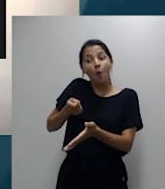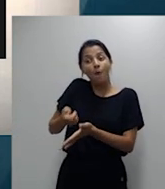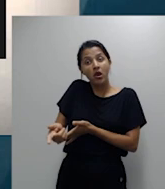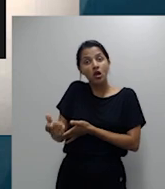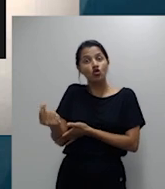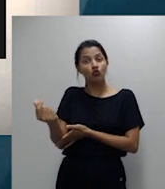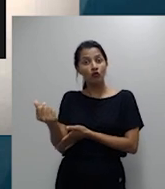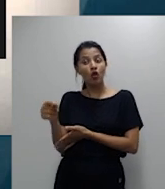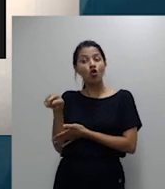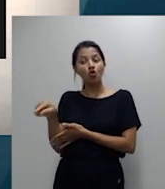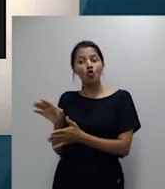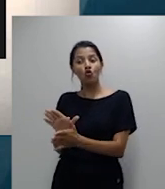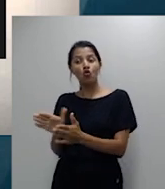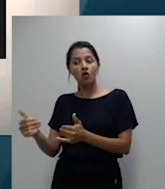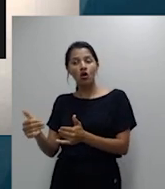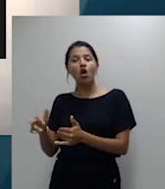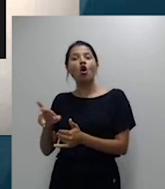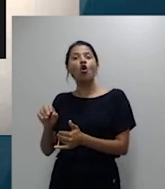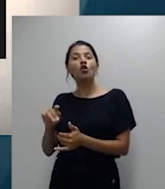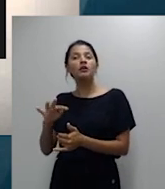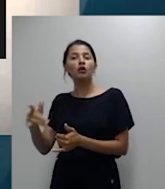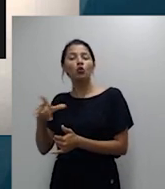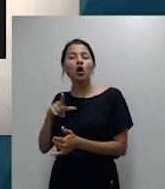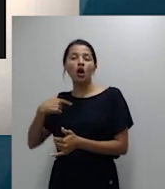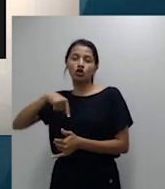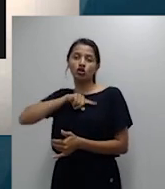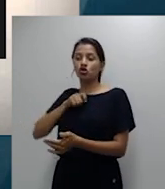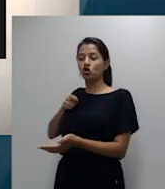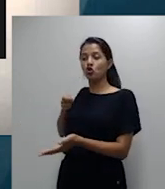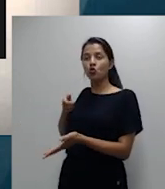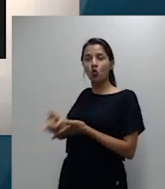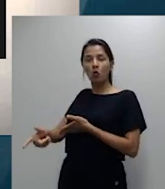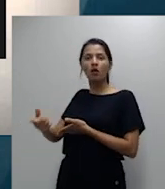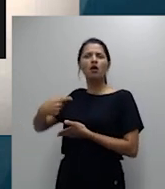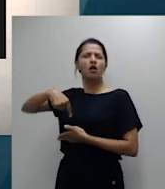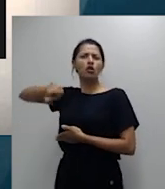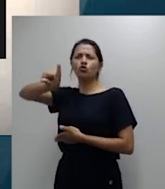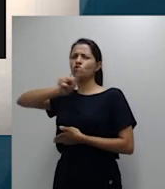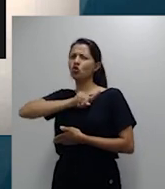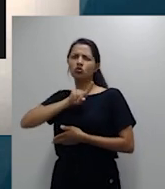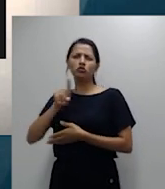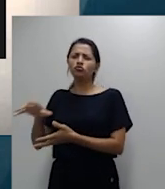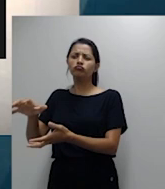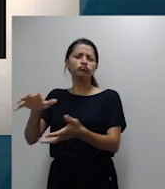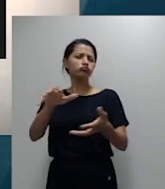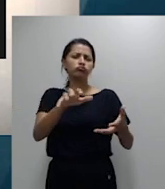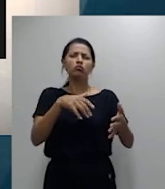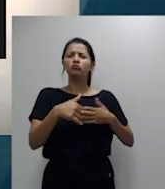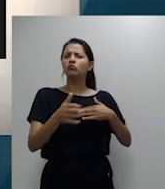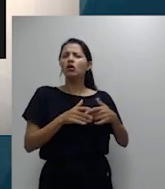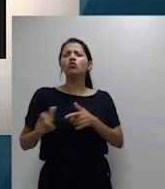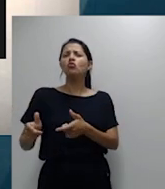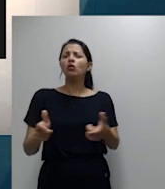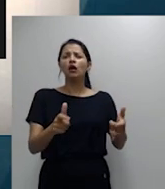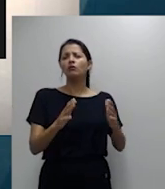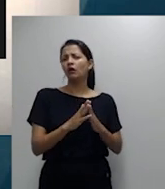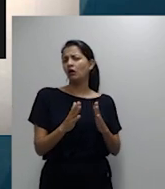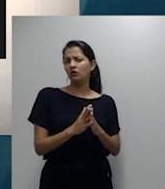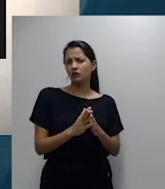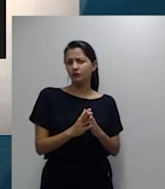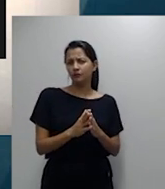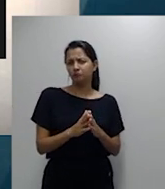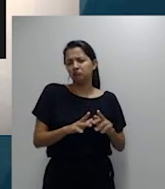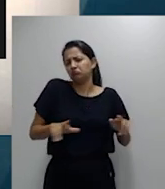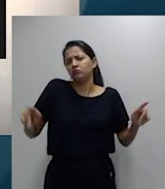pagamos por isso cumprimos então roteadores São Roque mas nós colocamos os pontos mais diversos nas residências na